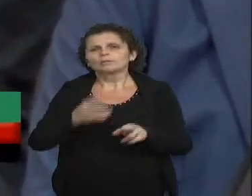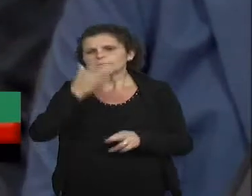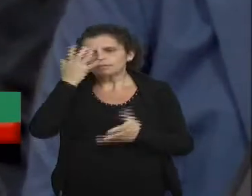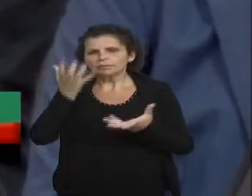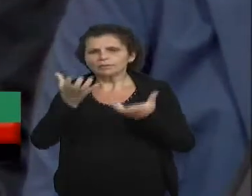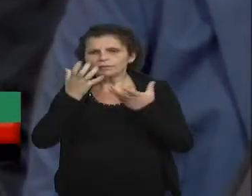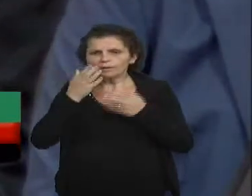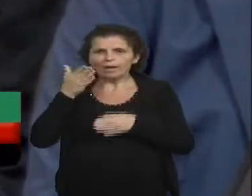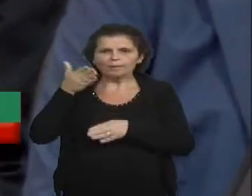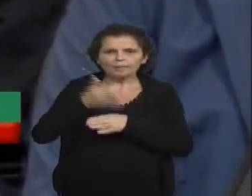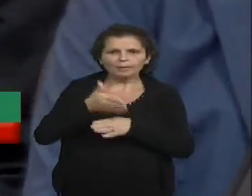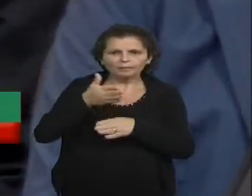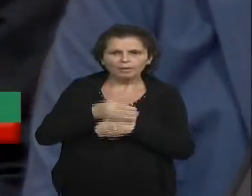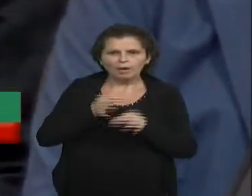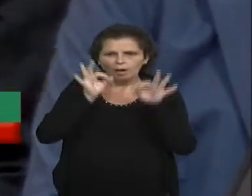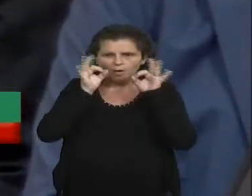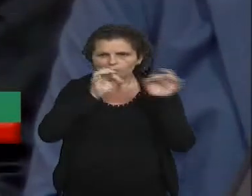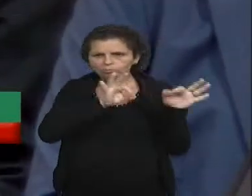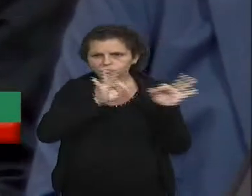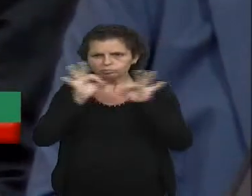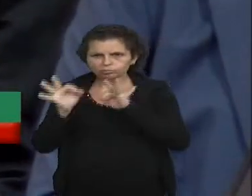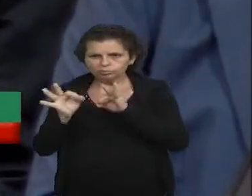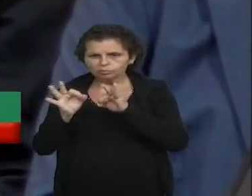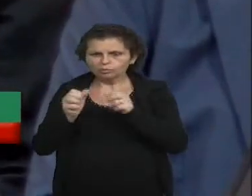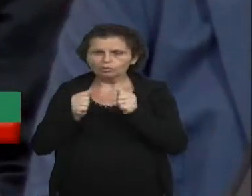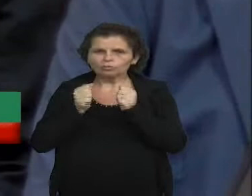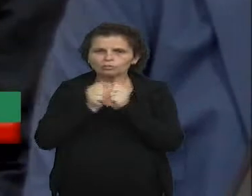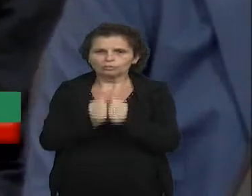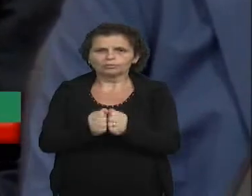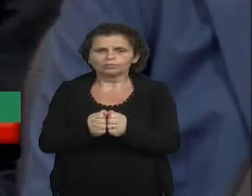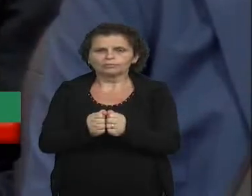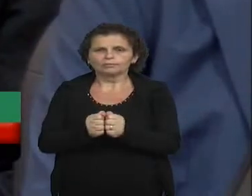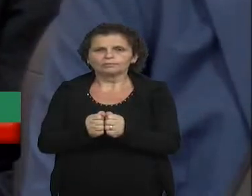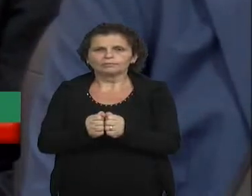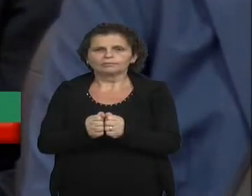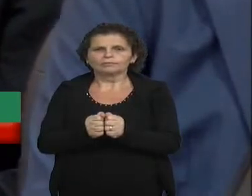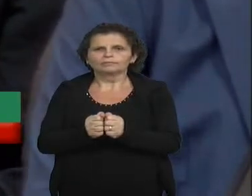querem assistir, aqueles que querem estar na Câmara Municipal.